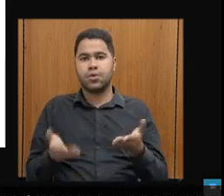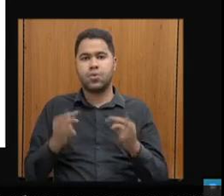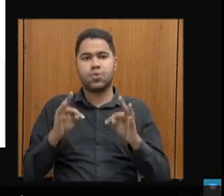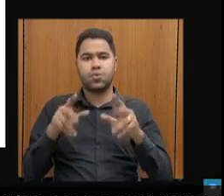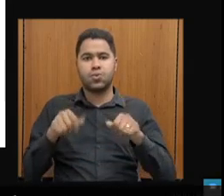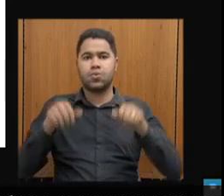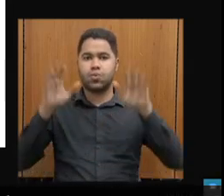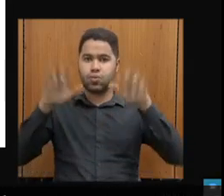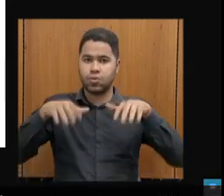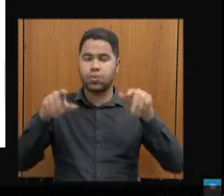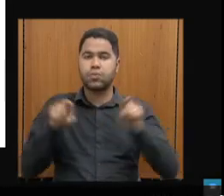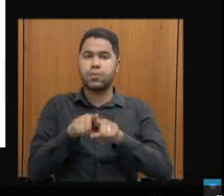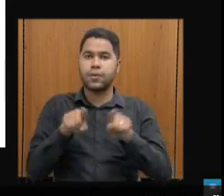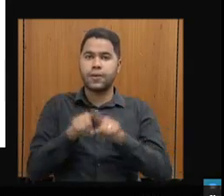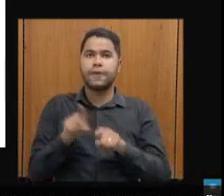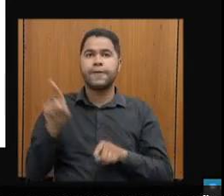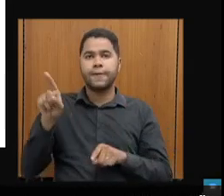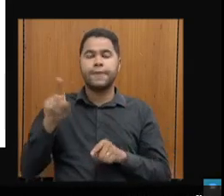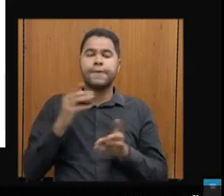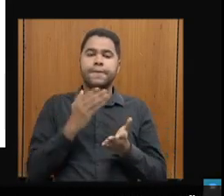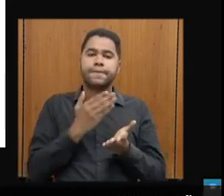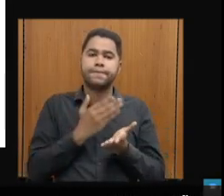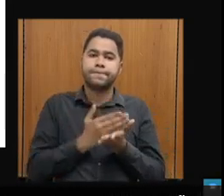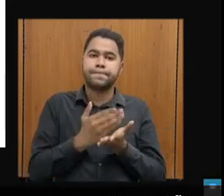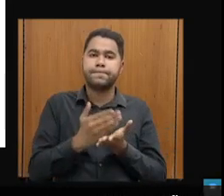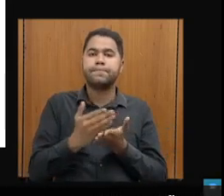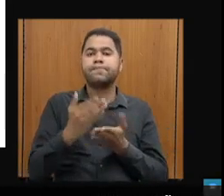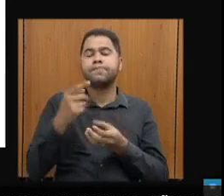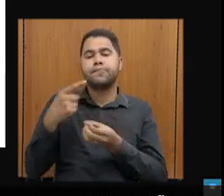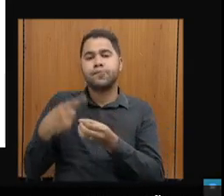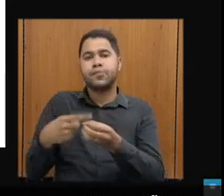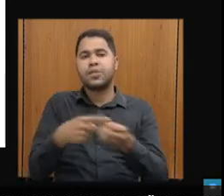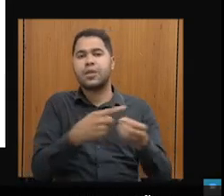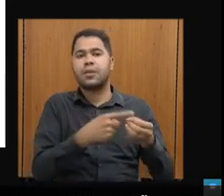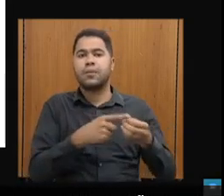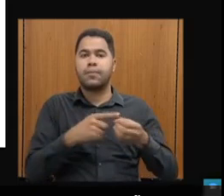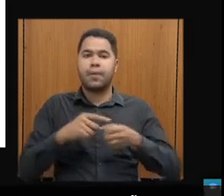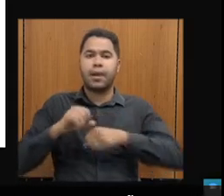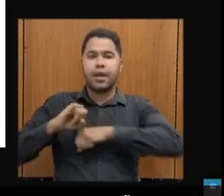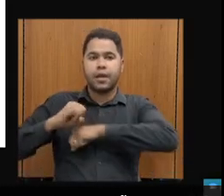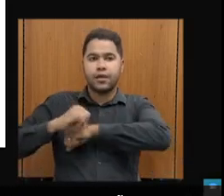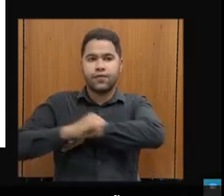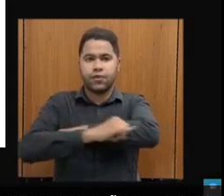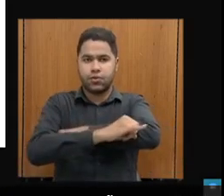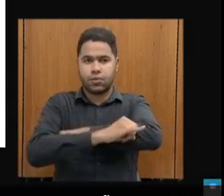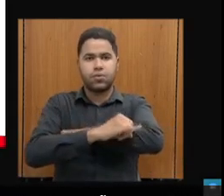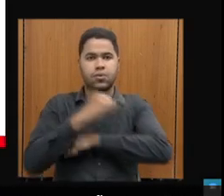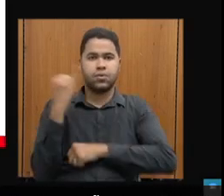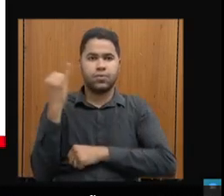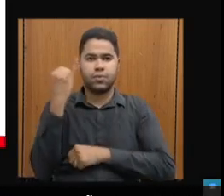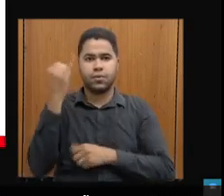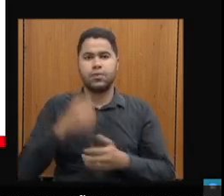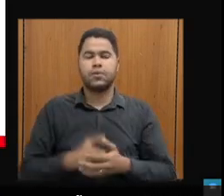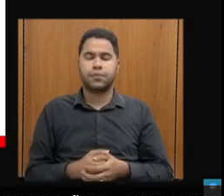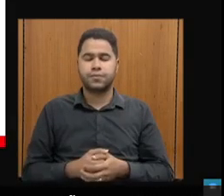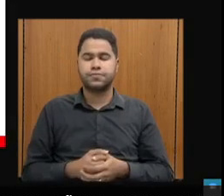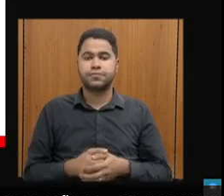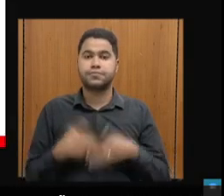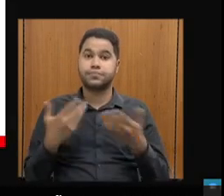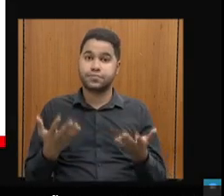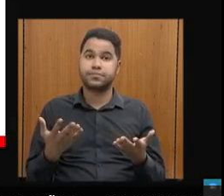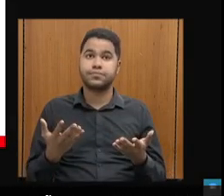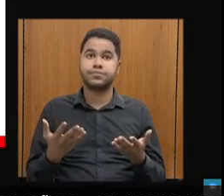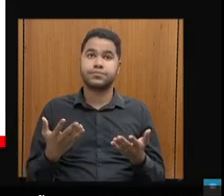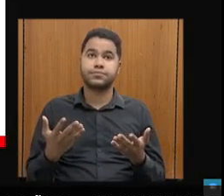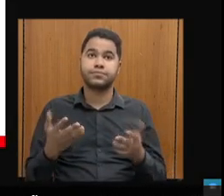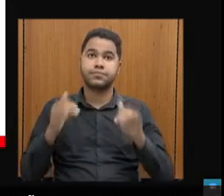temos também financiamento de municípios para infraestrutura importante pode passar por favor bom porta